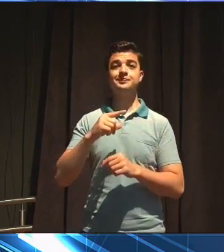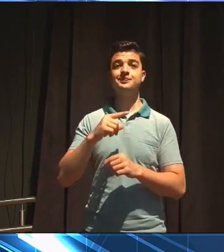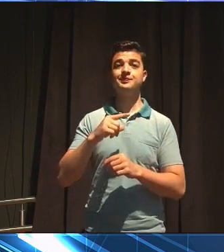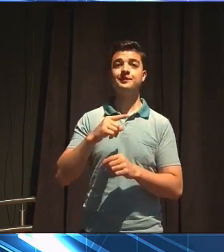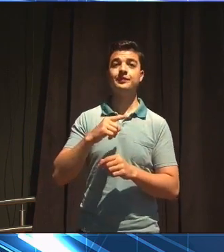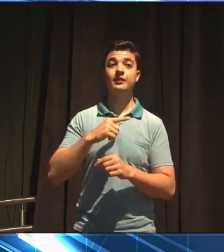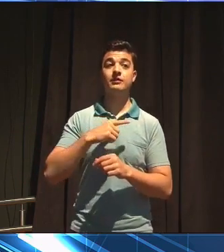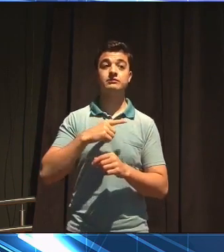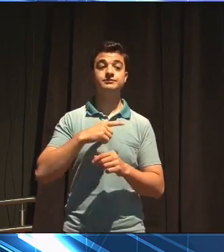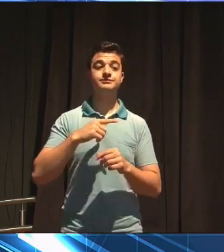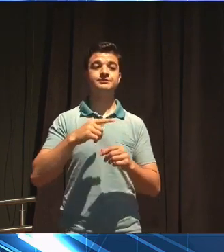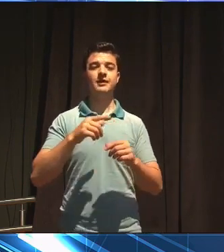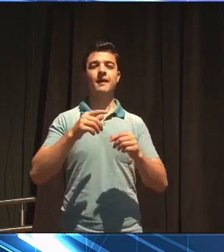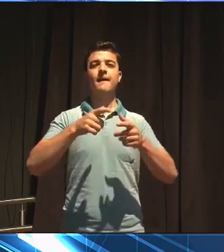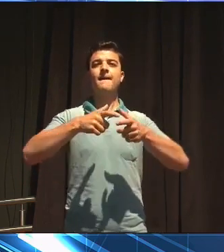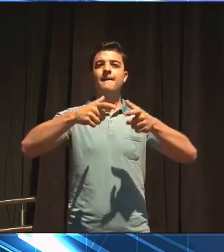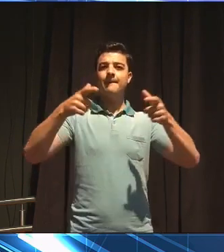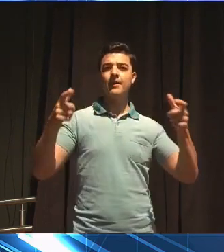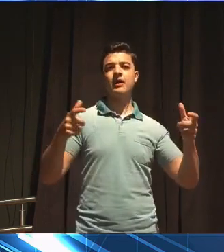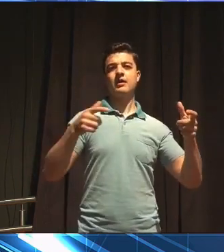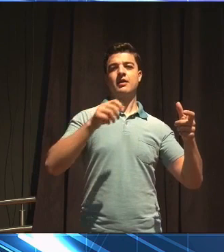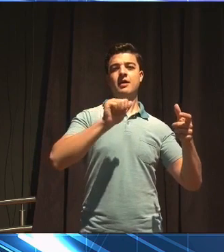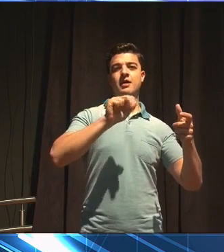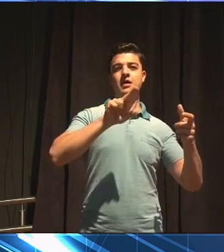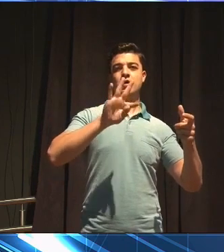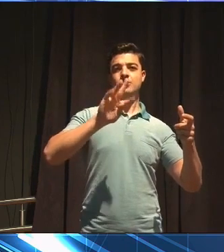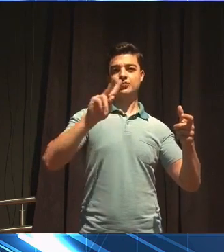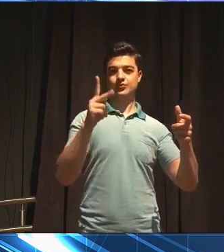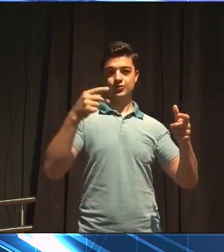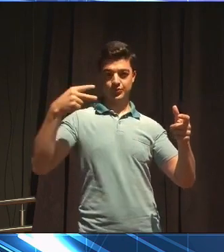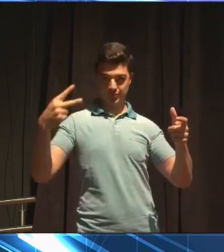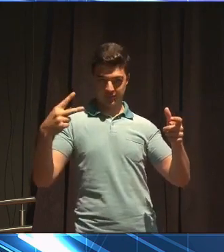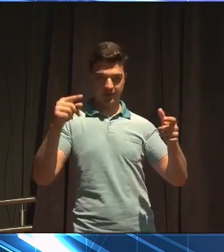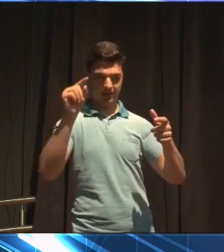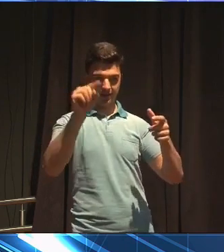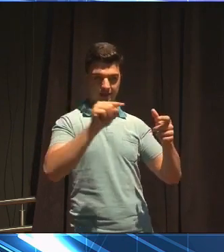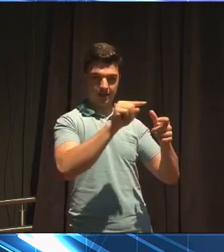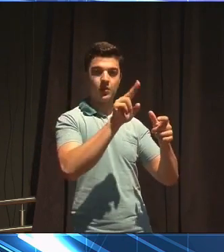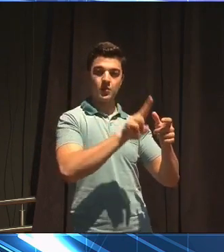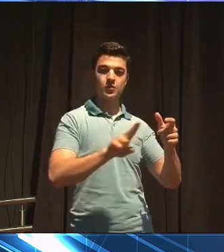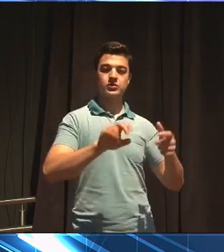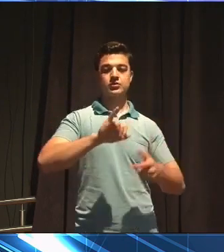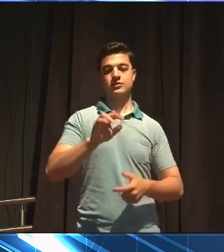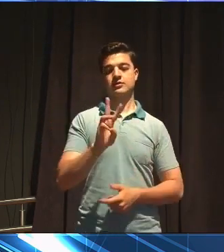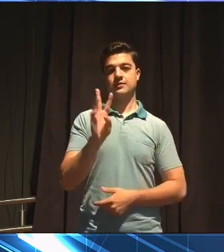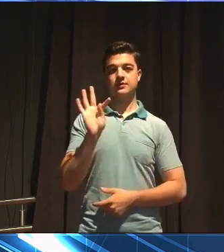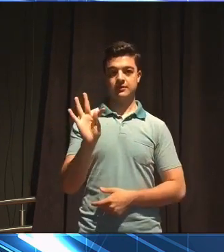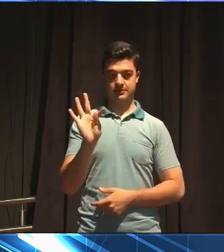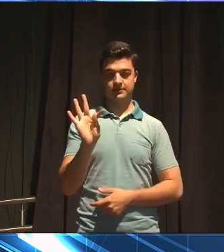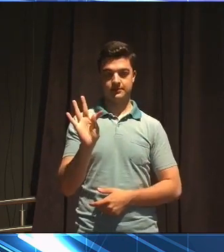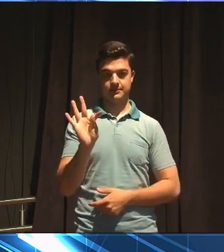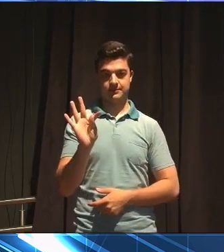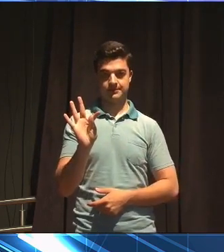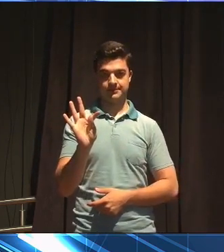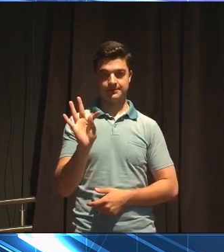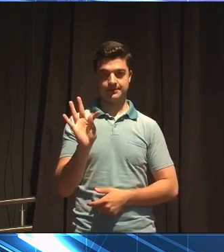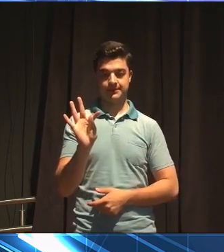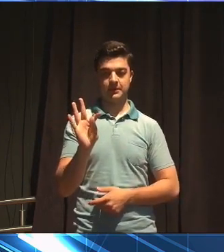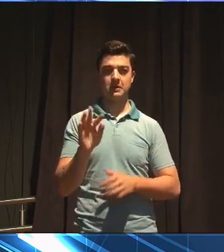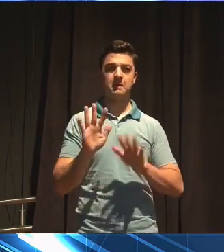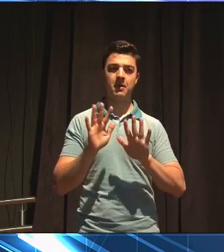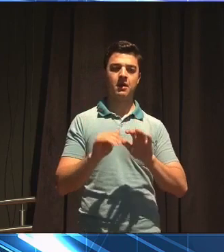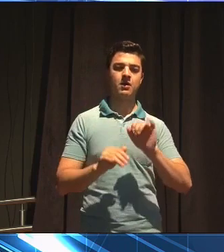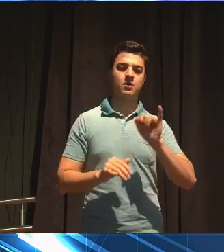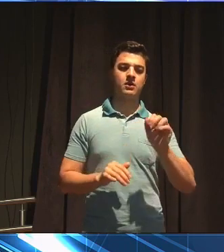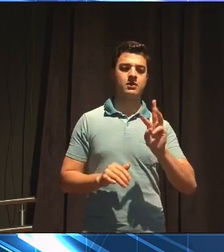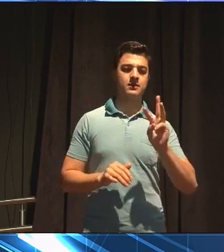mercado usam JWT. Aí eu pergunto, mas qual que é a diferença então entre eu utilizar um